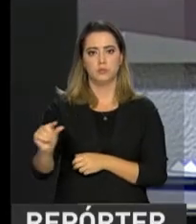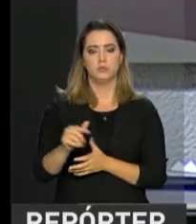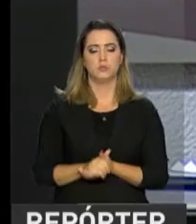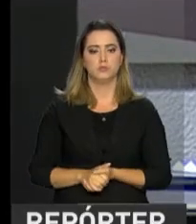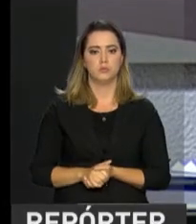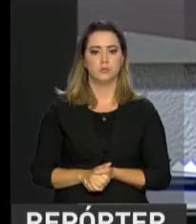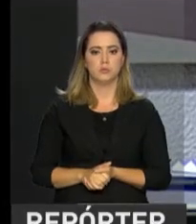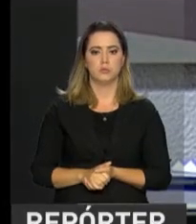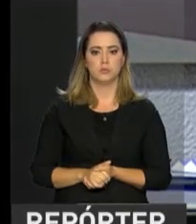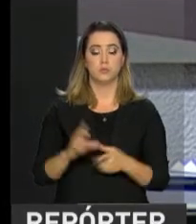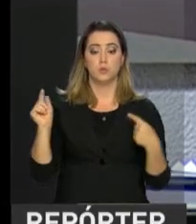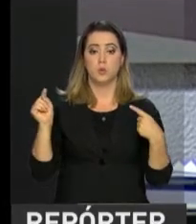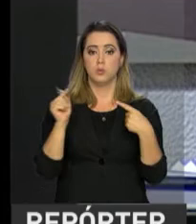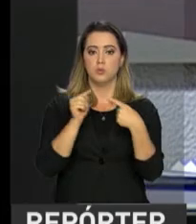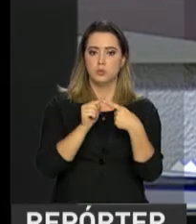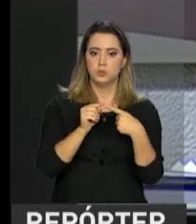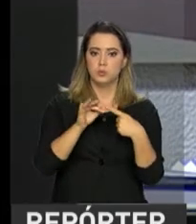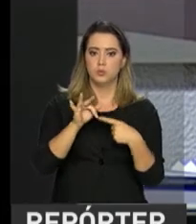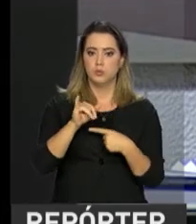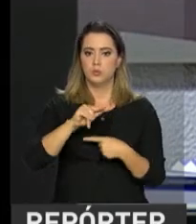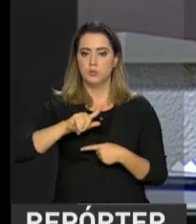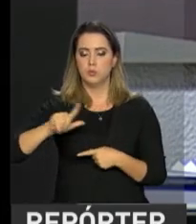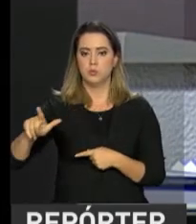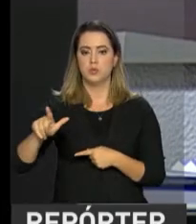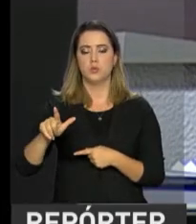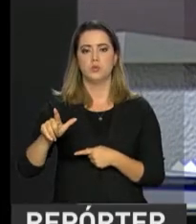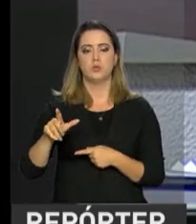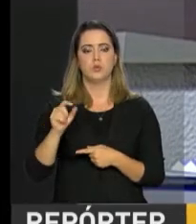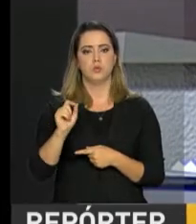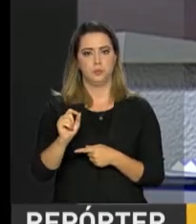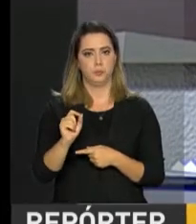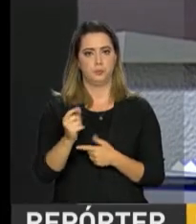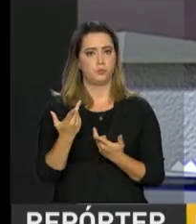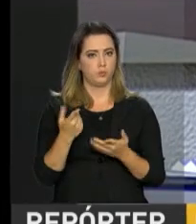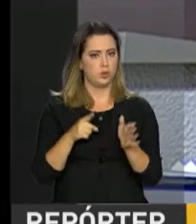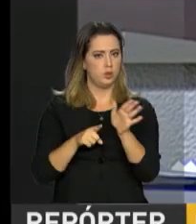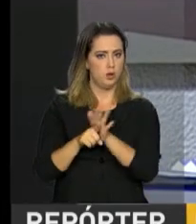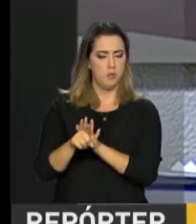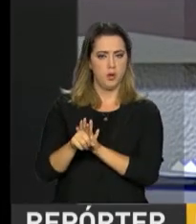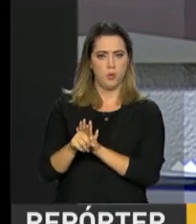meta fiscal existe o risco da meta não ser cumprida